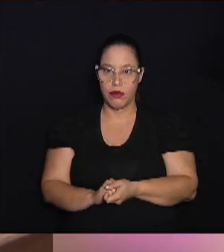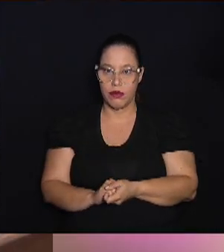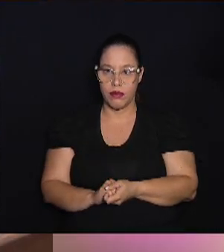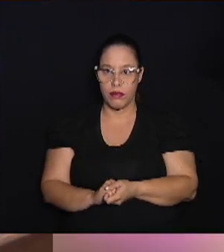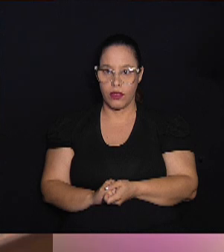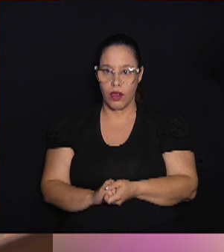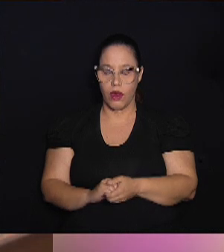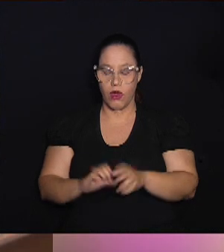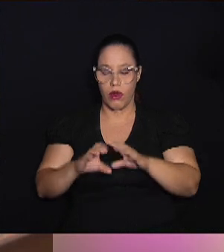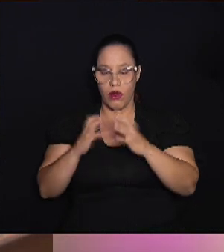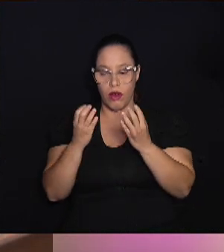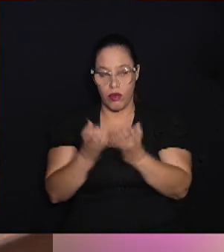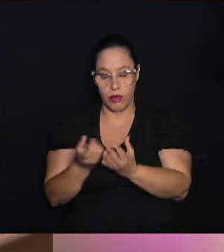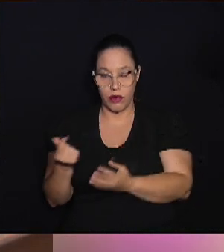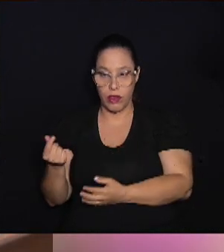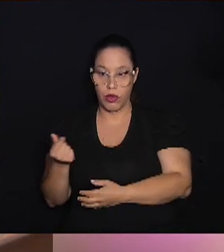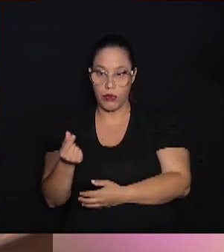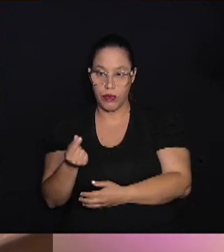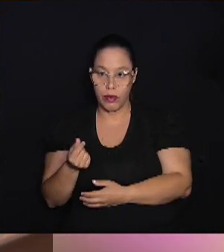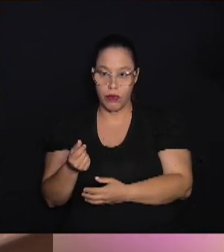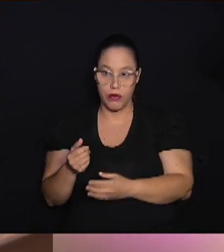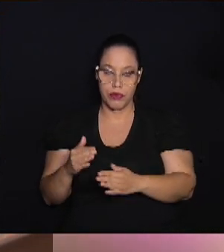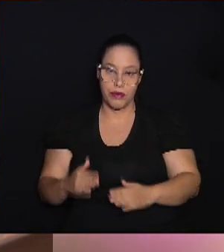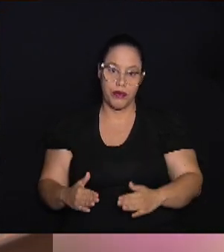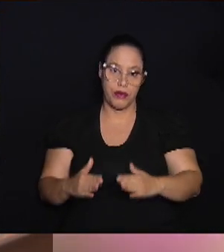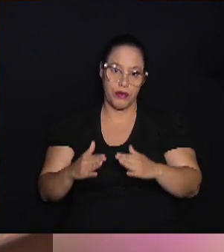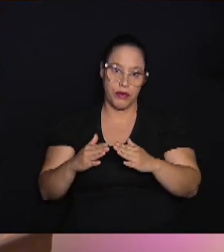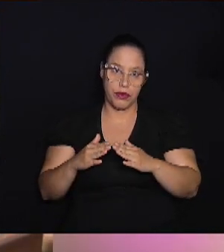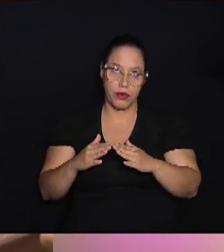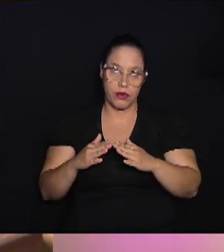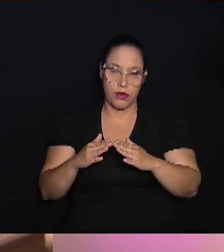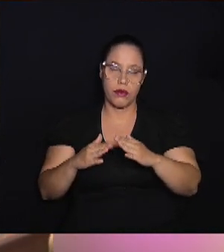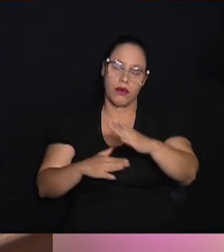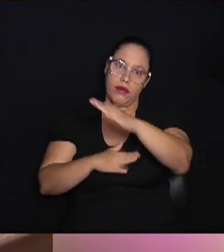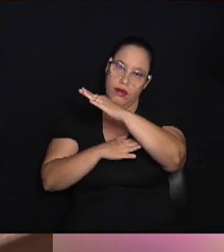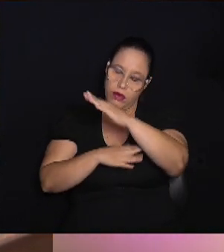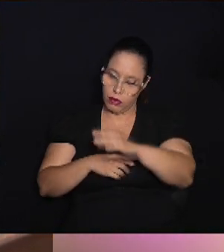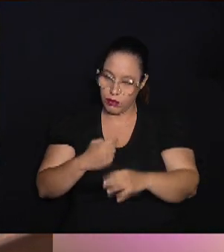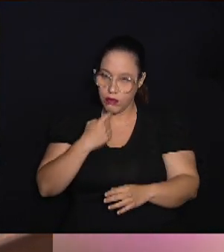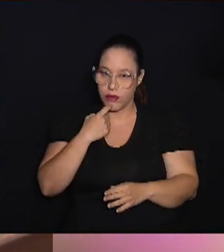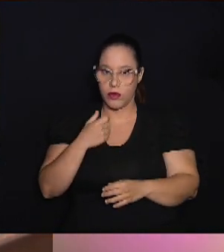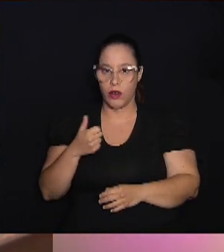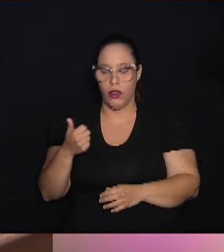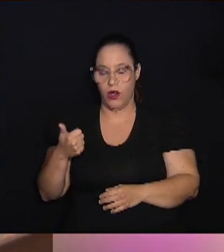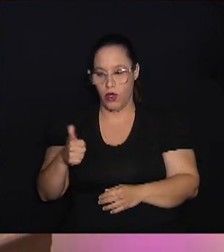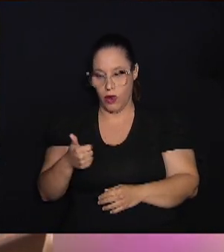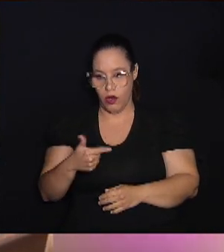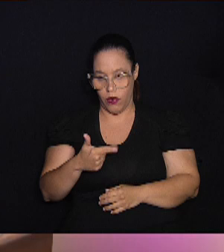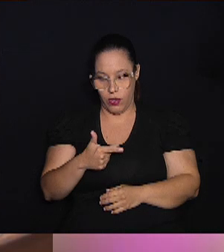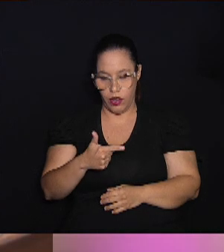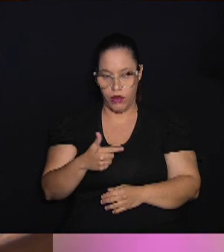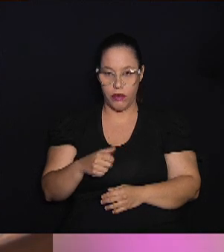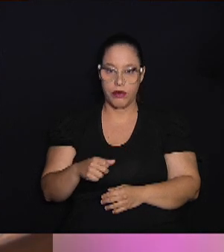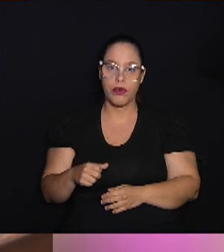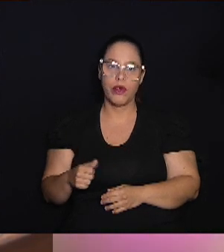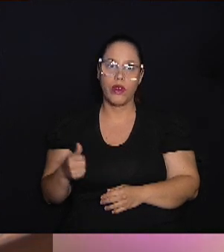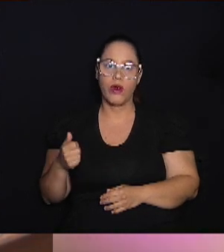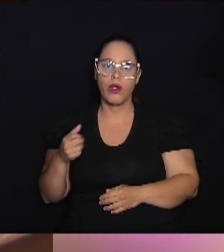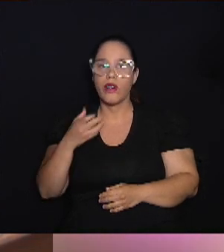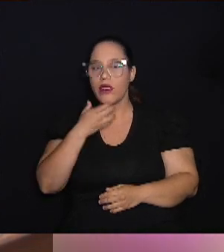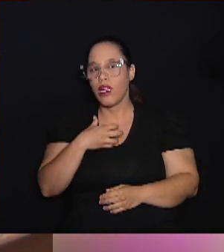A Comissão de Finanças e Orçamento da Câmara de Campinas foi criada em 22 de dezembro de 2004. Dentre